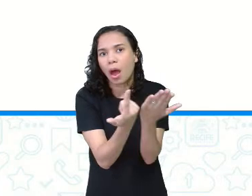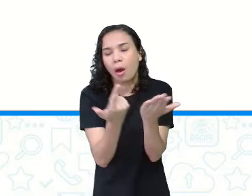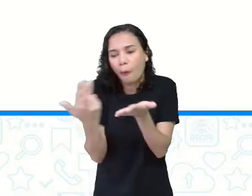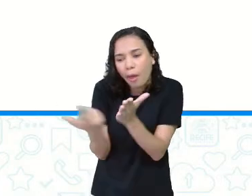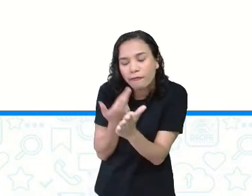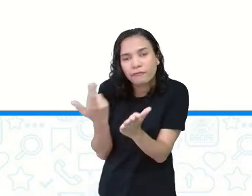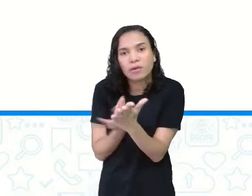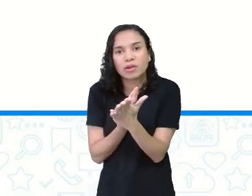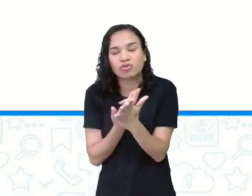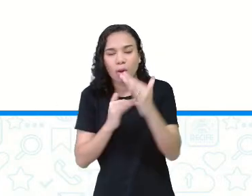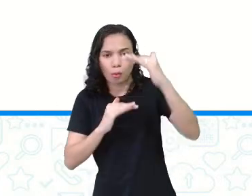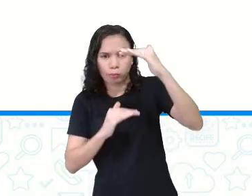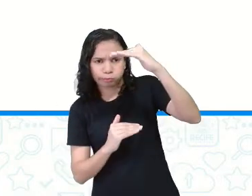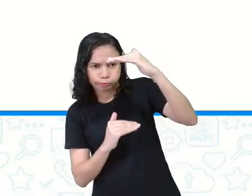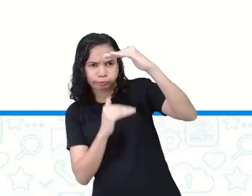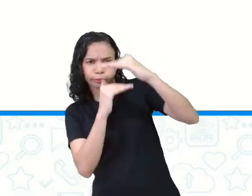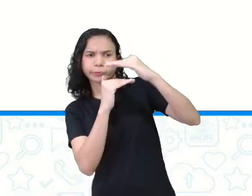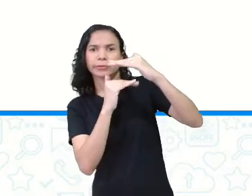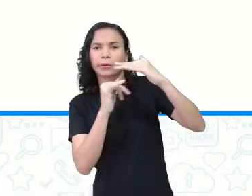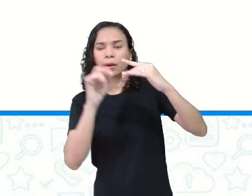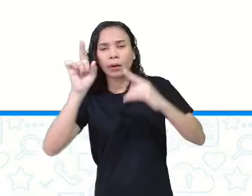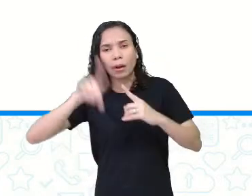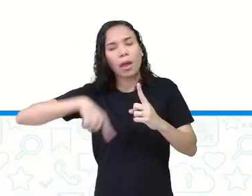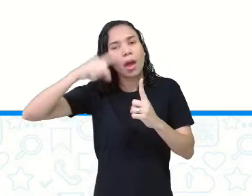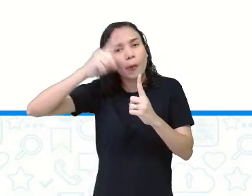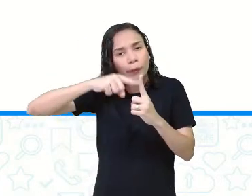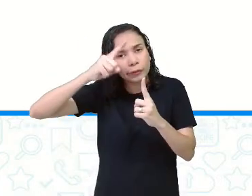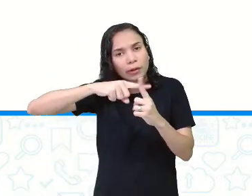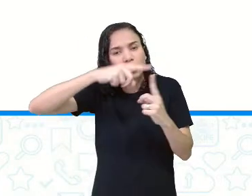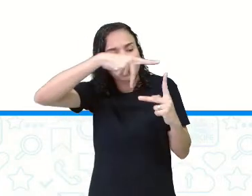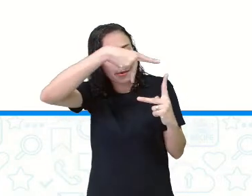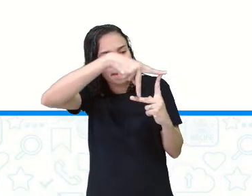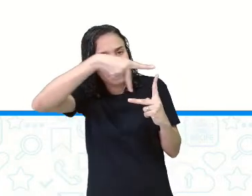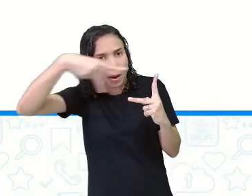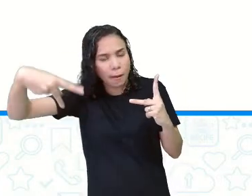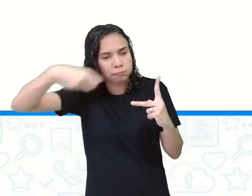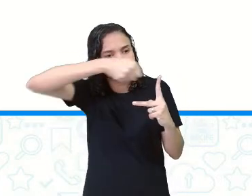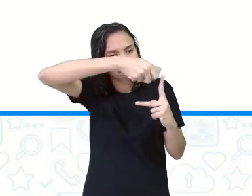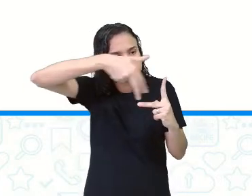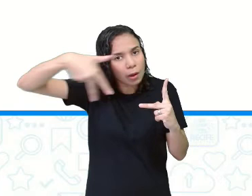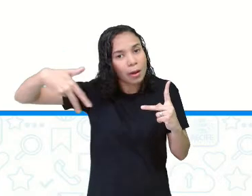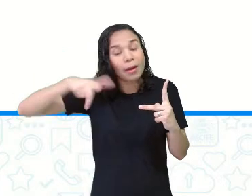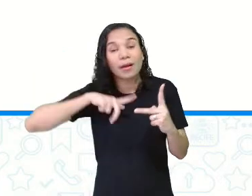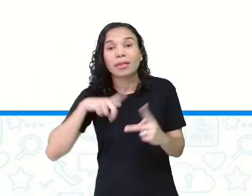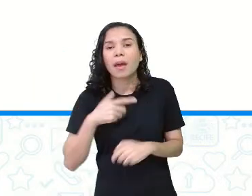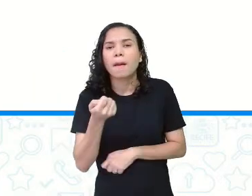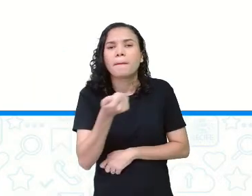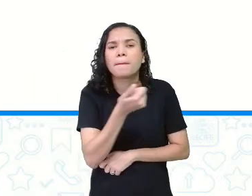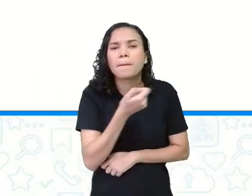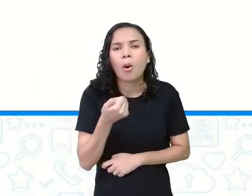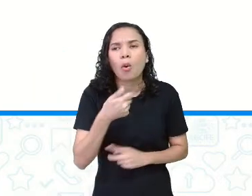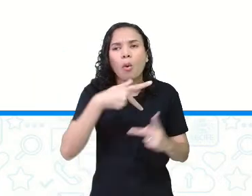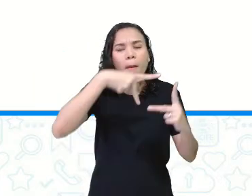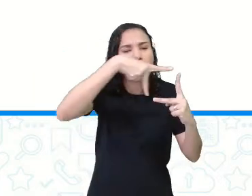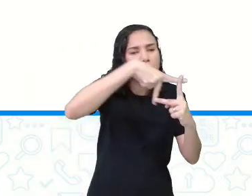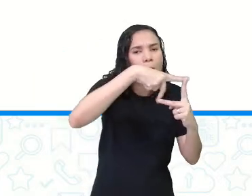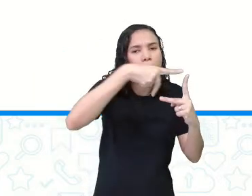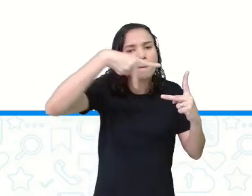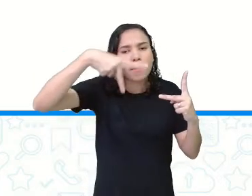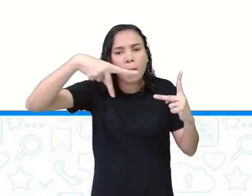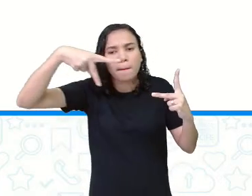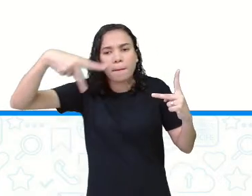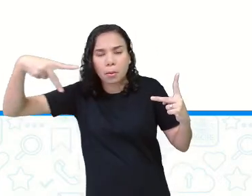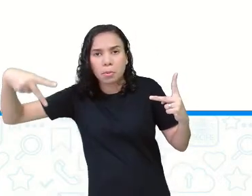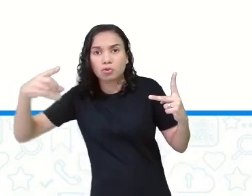tá? Então, a tirinha é um tipo de história em quadrinho com poucos quadrinhos, né? A gente tem aí